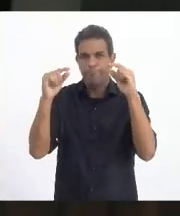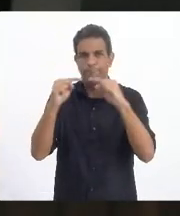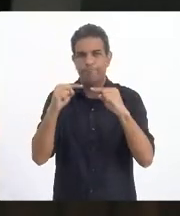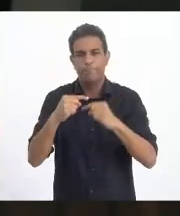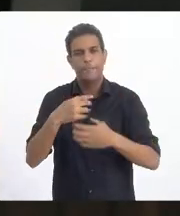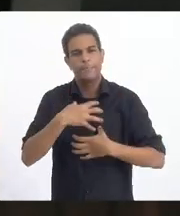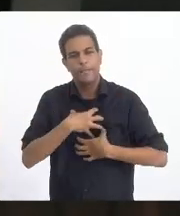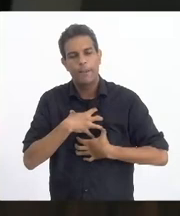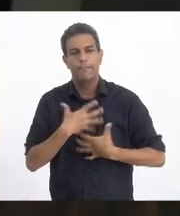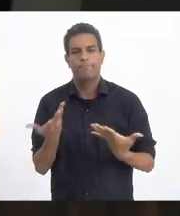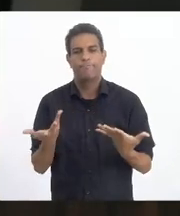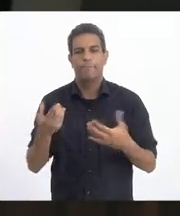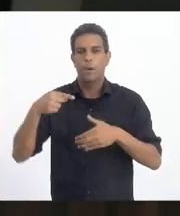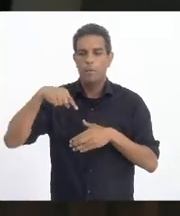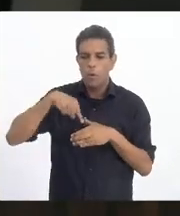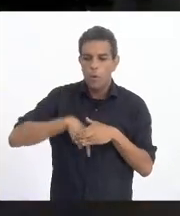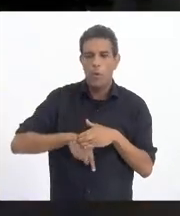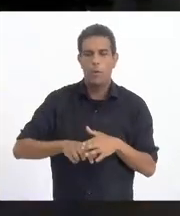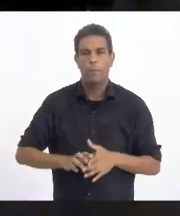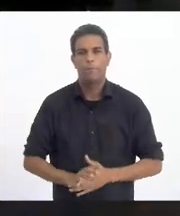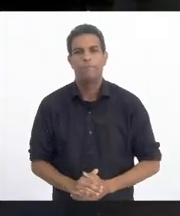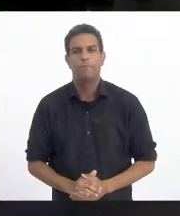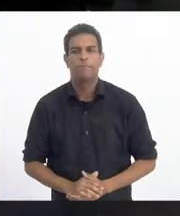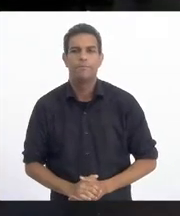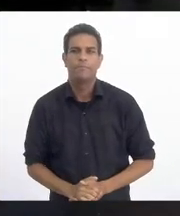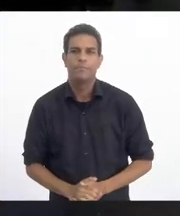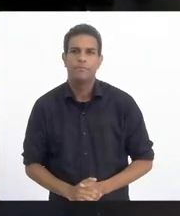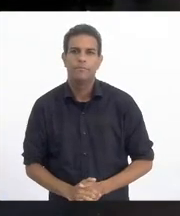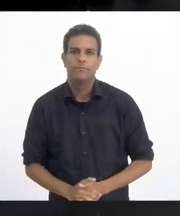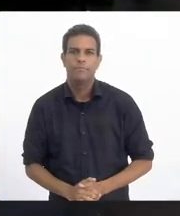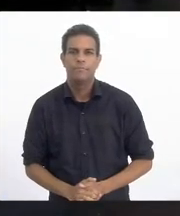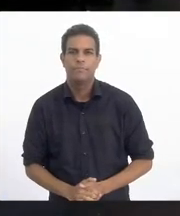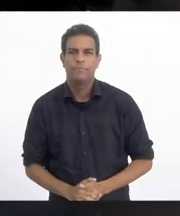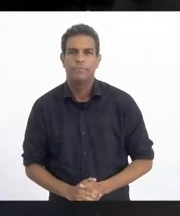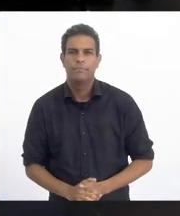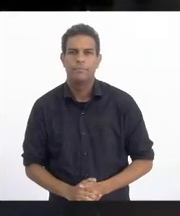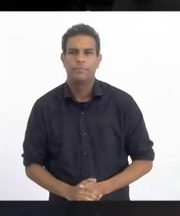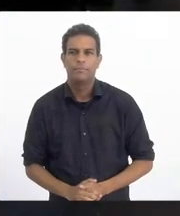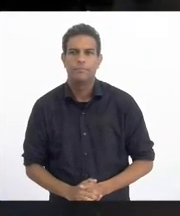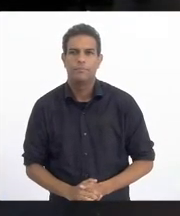nossos sentimentos, nossa profunda homenagem. Um minuto de silêncio.